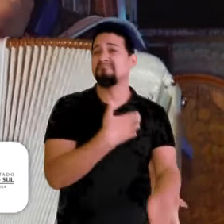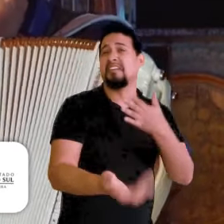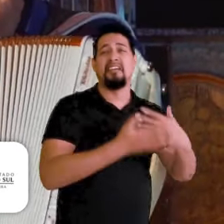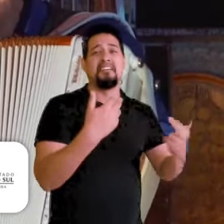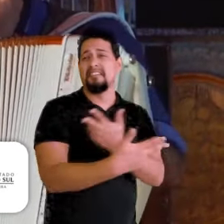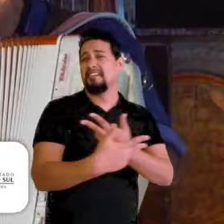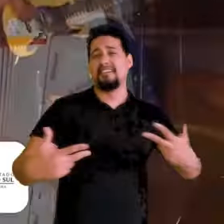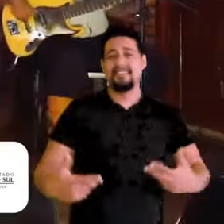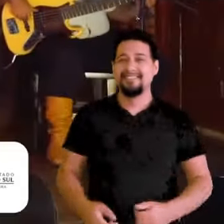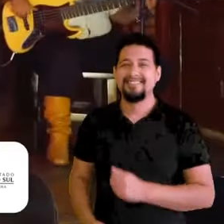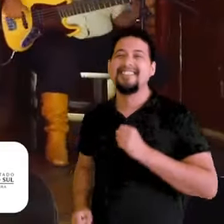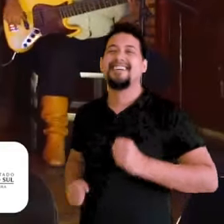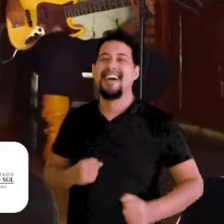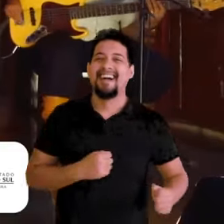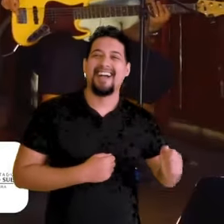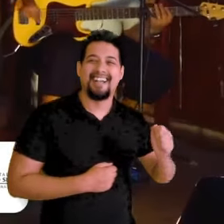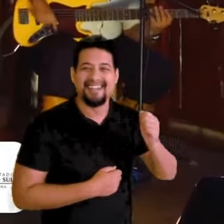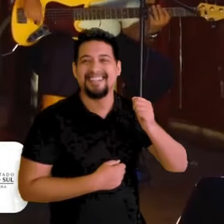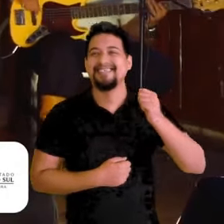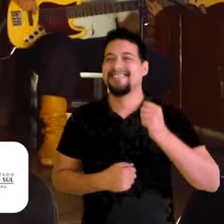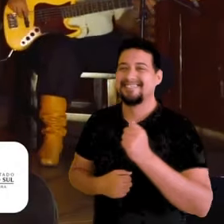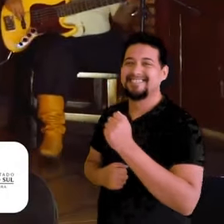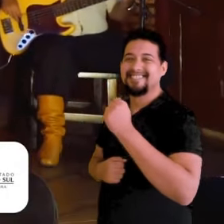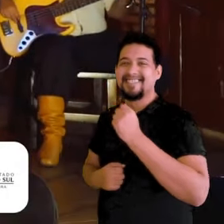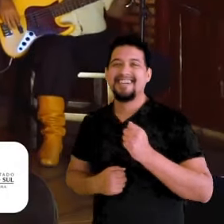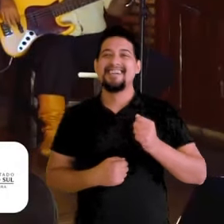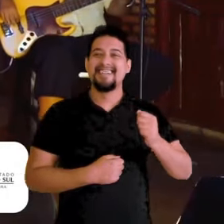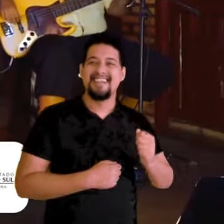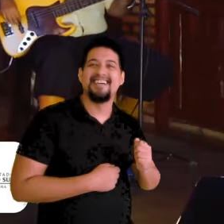todas elas, só se alguma não quiser.